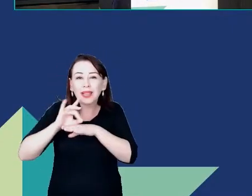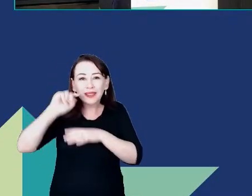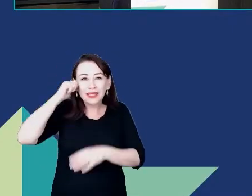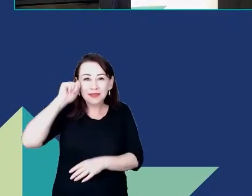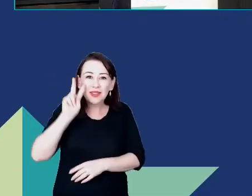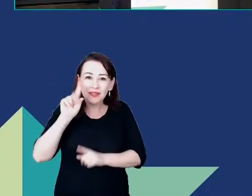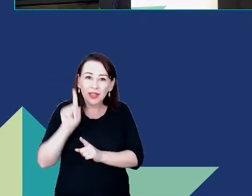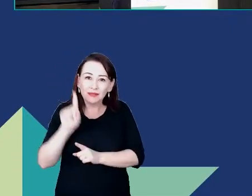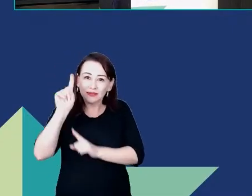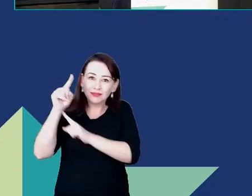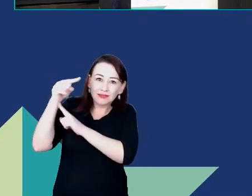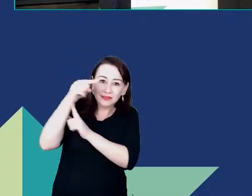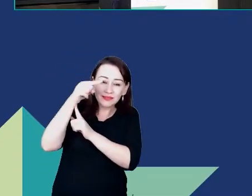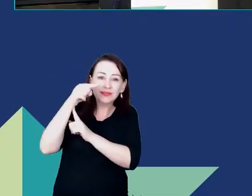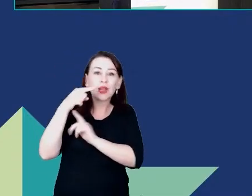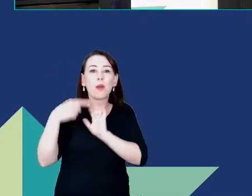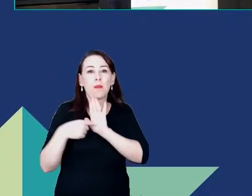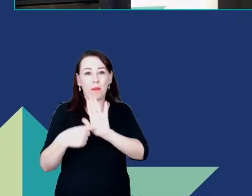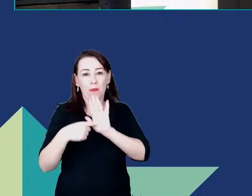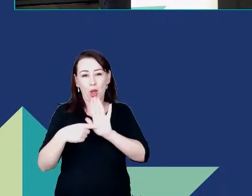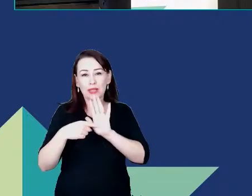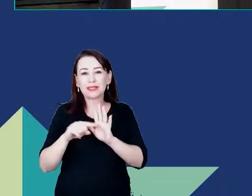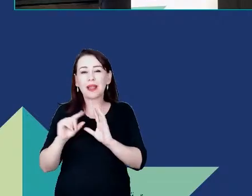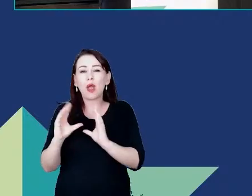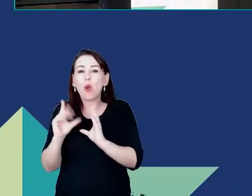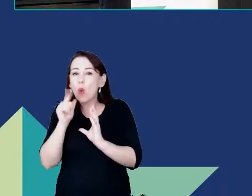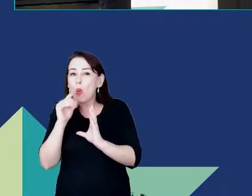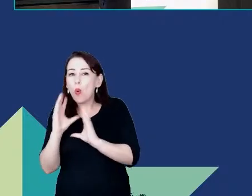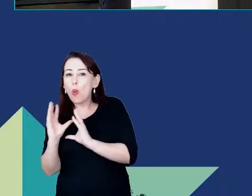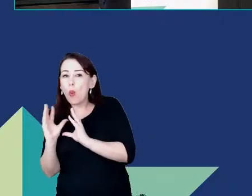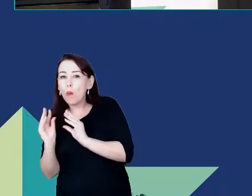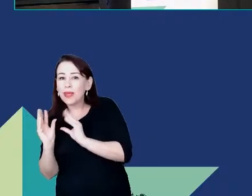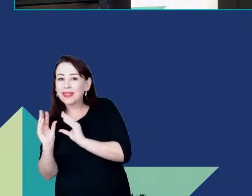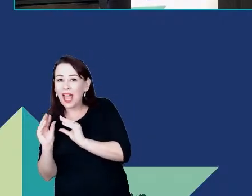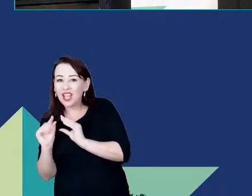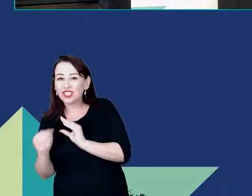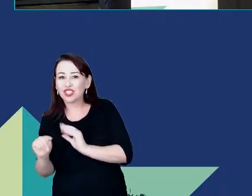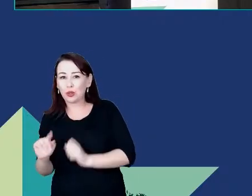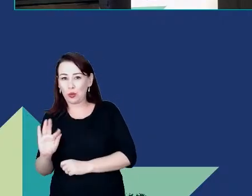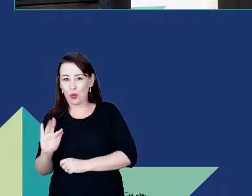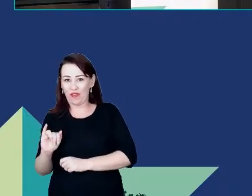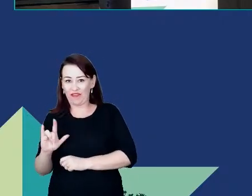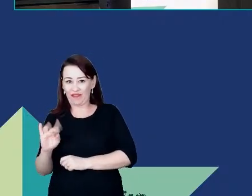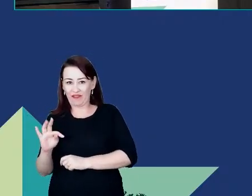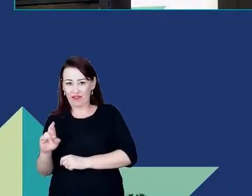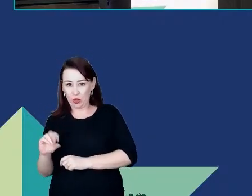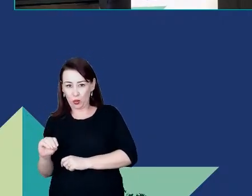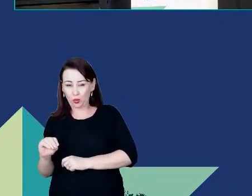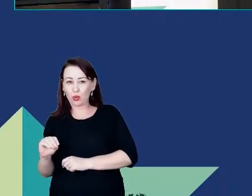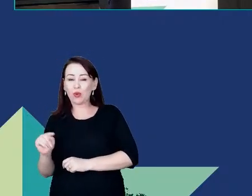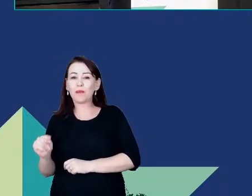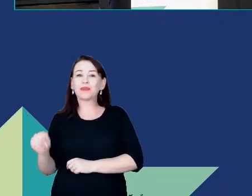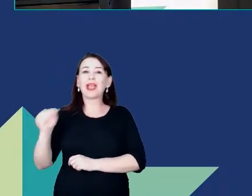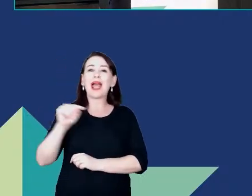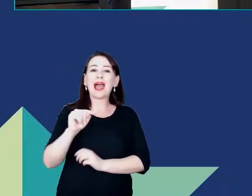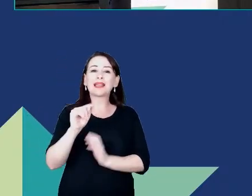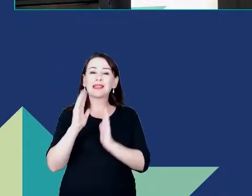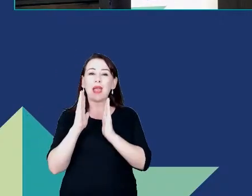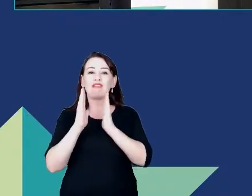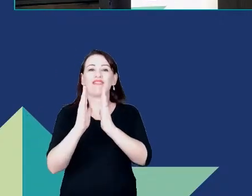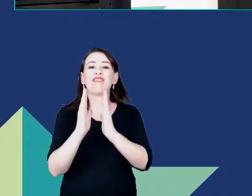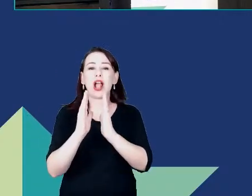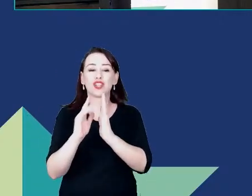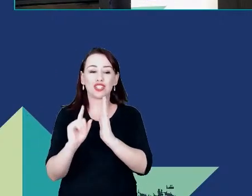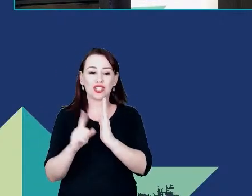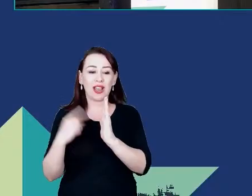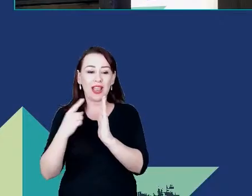entre a umidade que sai do filtro e a média de uma faixa que a gente chama de faixa-alvo, né, que é uma faixa que se